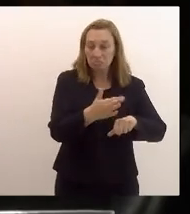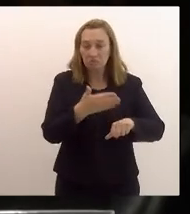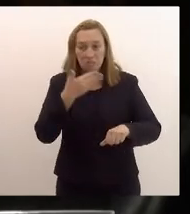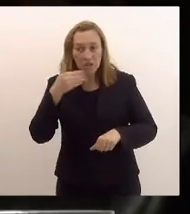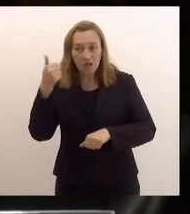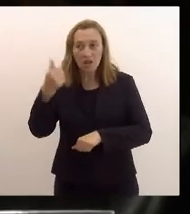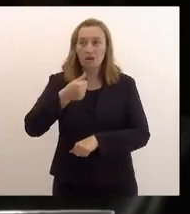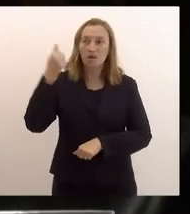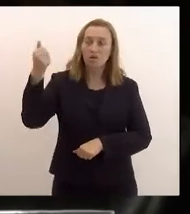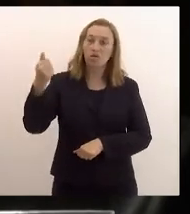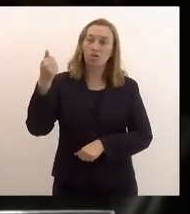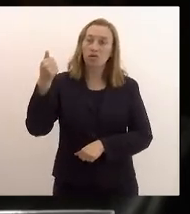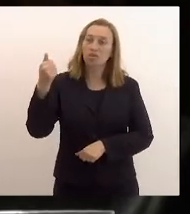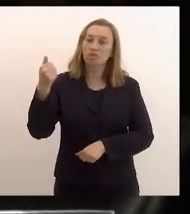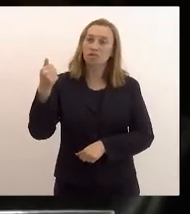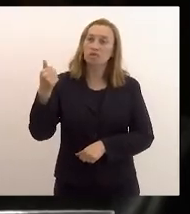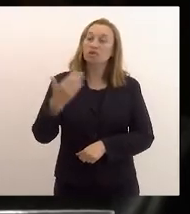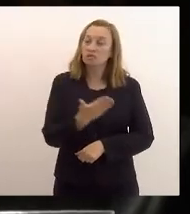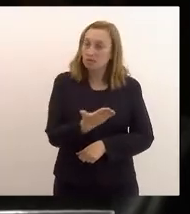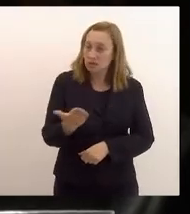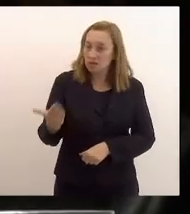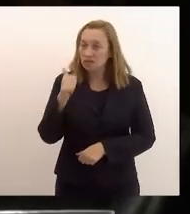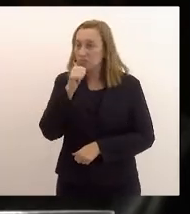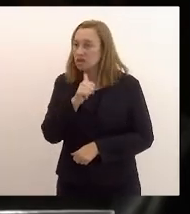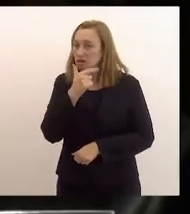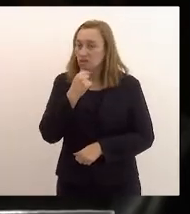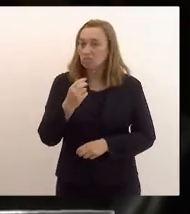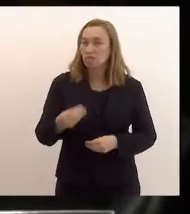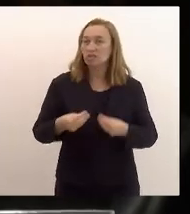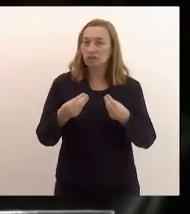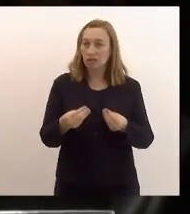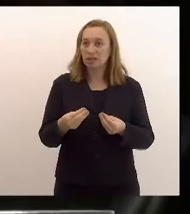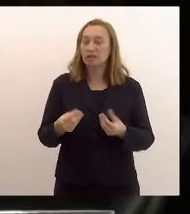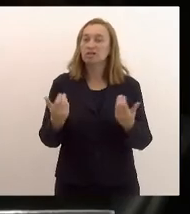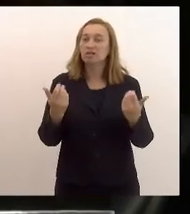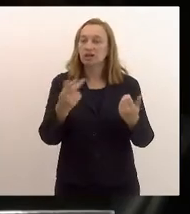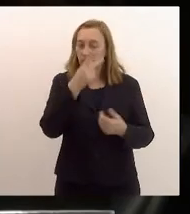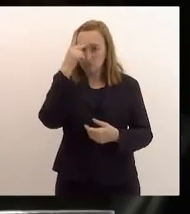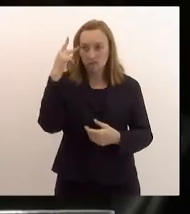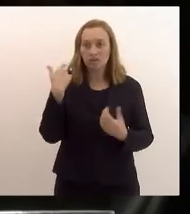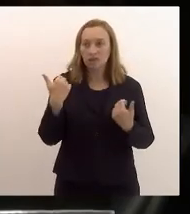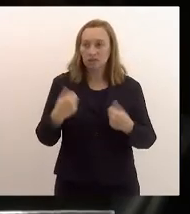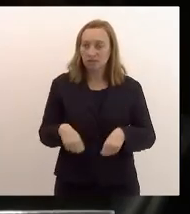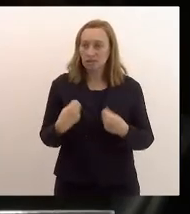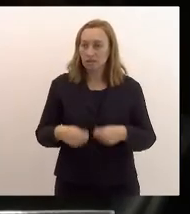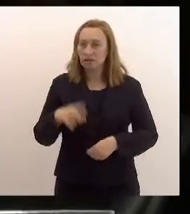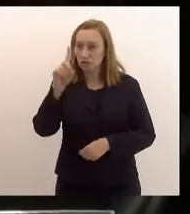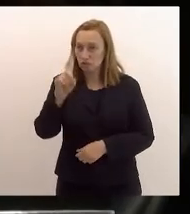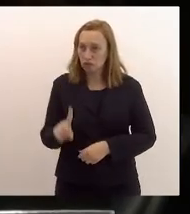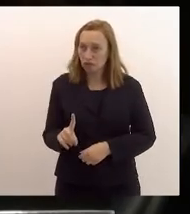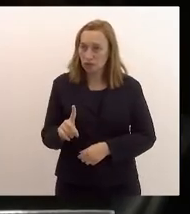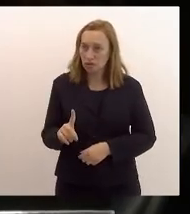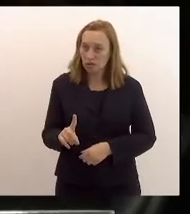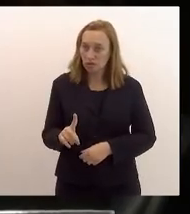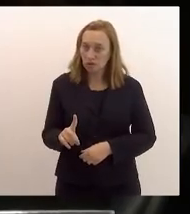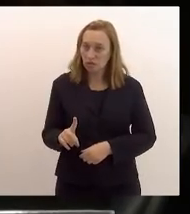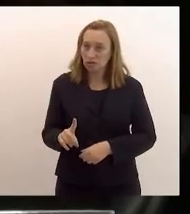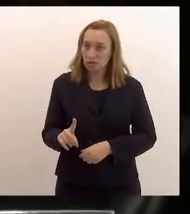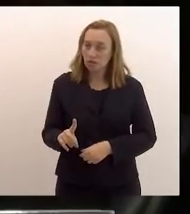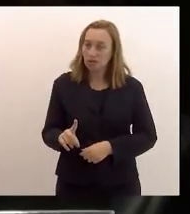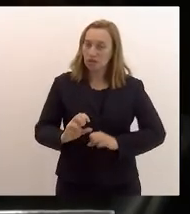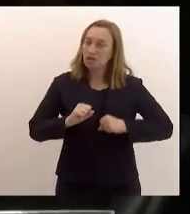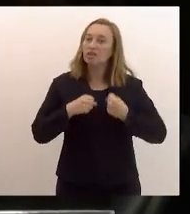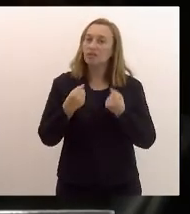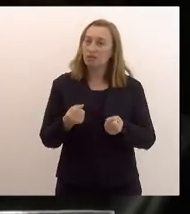que e o legado que as senhoras e senhores podem dar aos necessitados o direito que os senhores